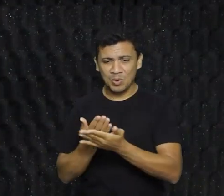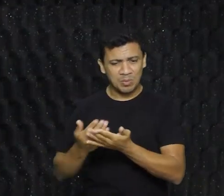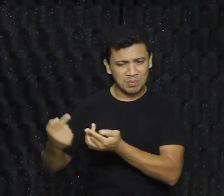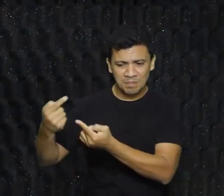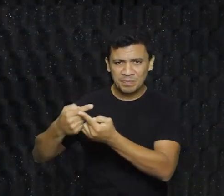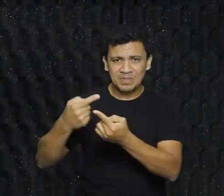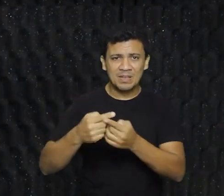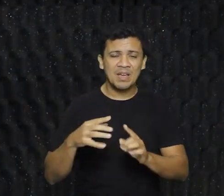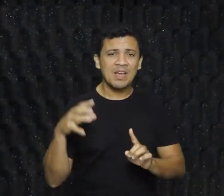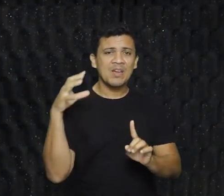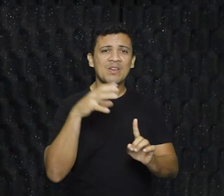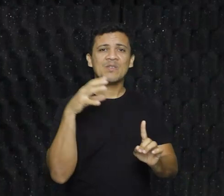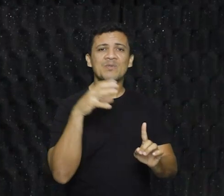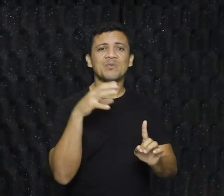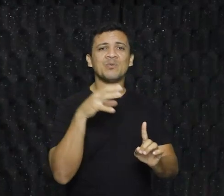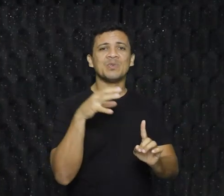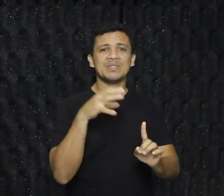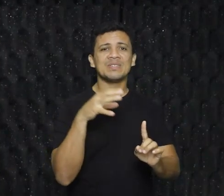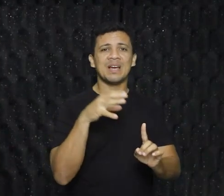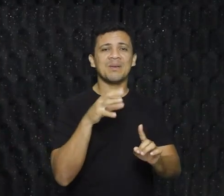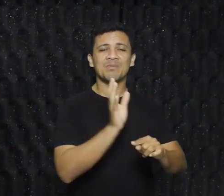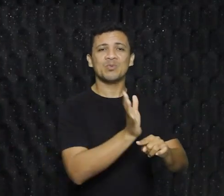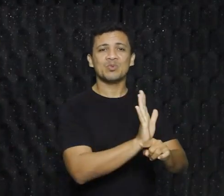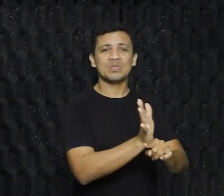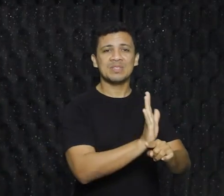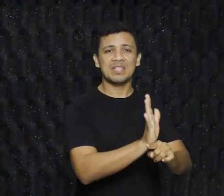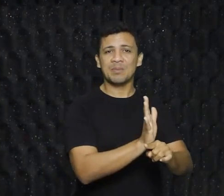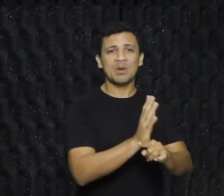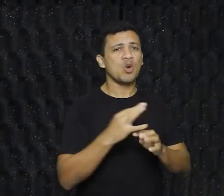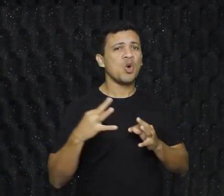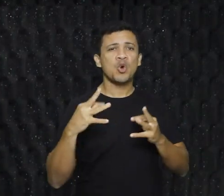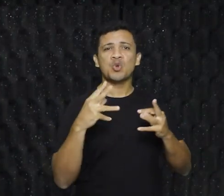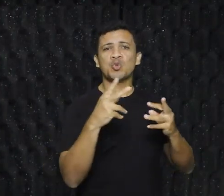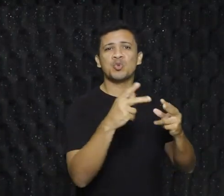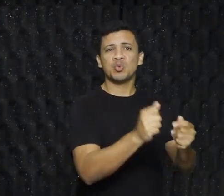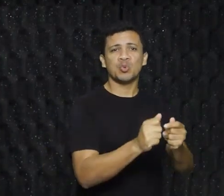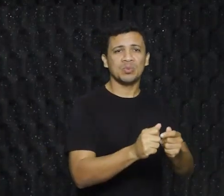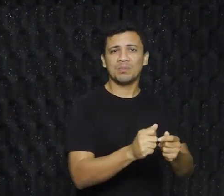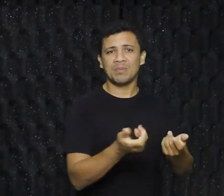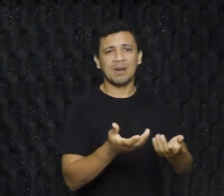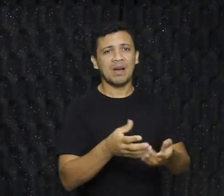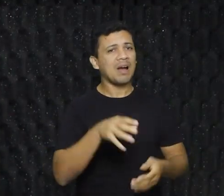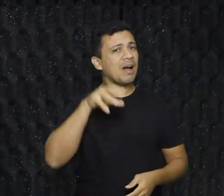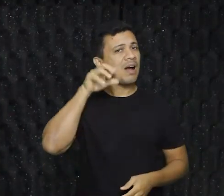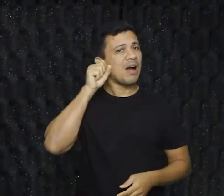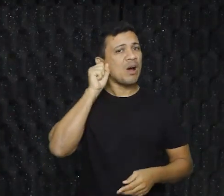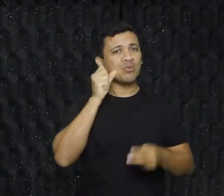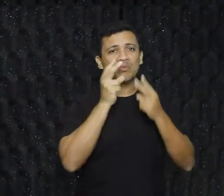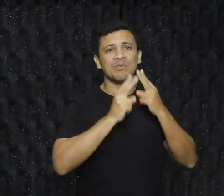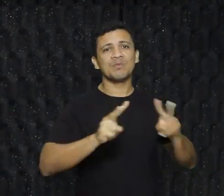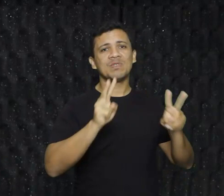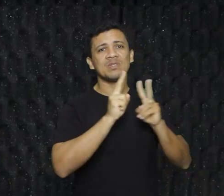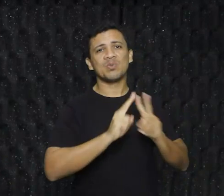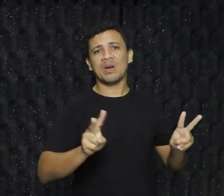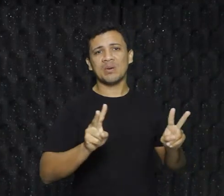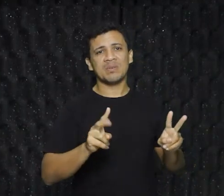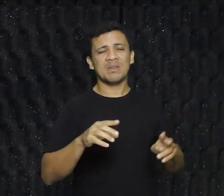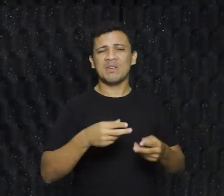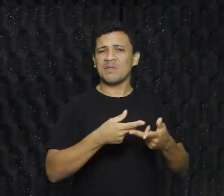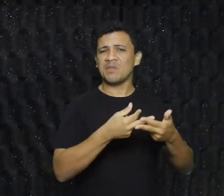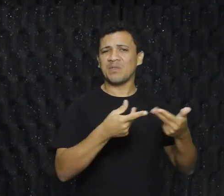vão influenciar diretamente o cinema e toda a produção audiovisual. Produção audiovisual,